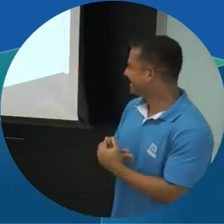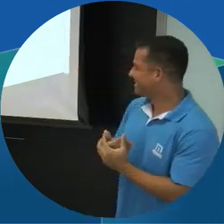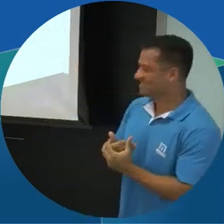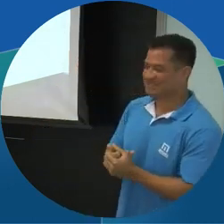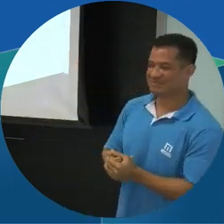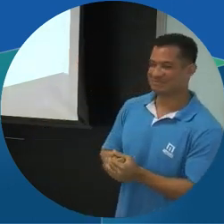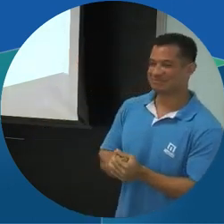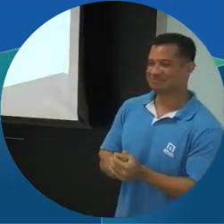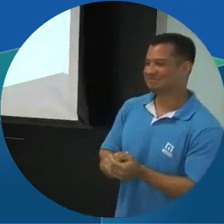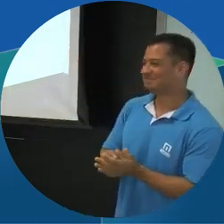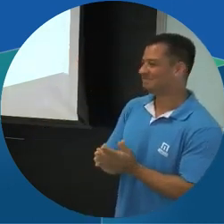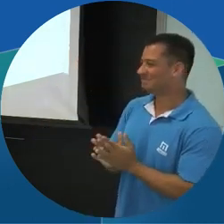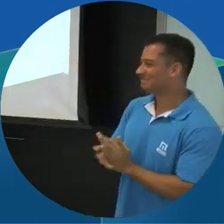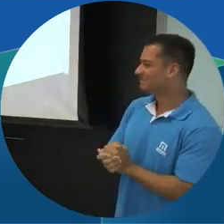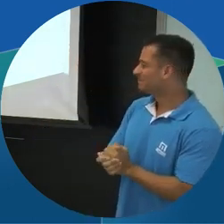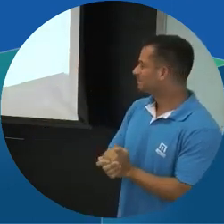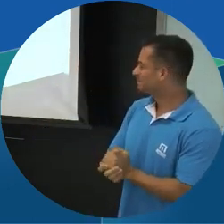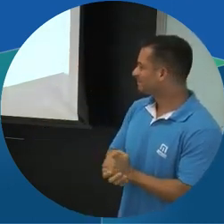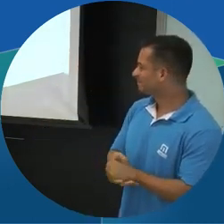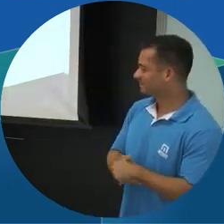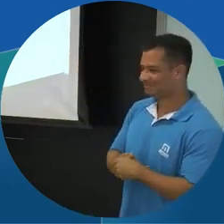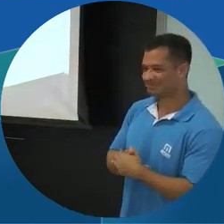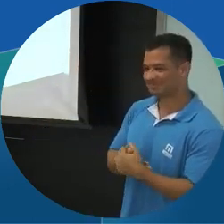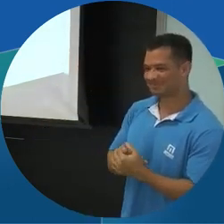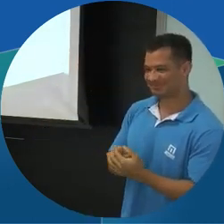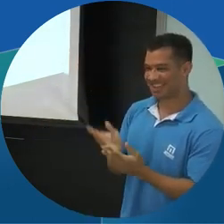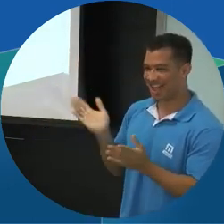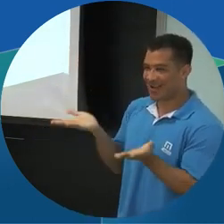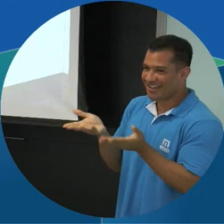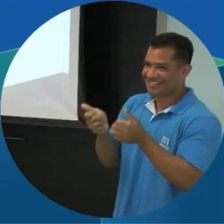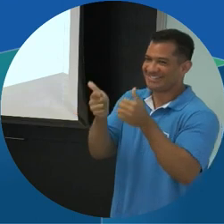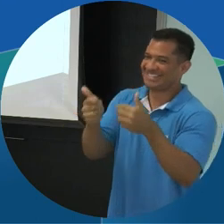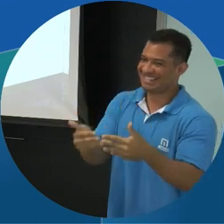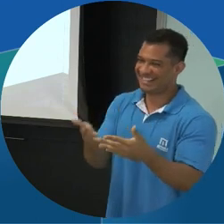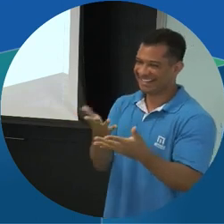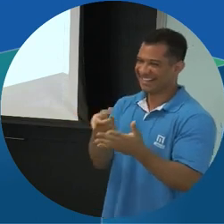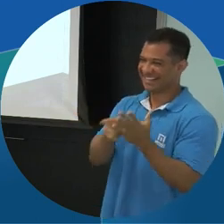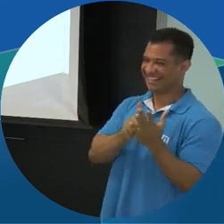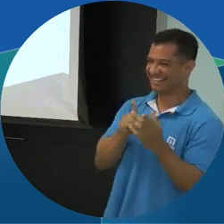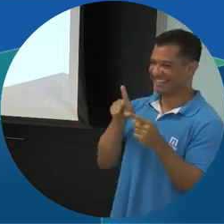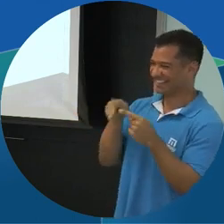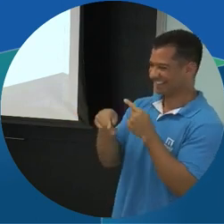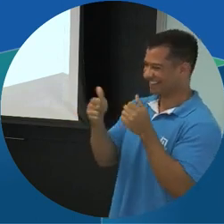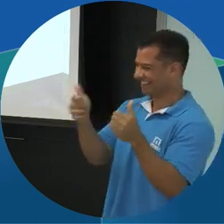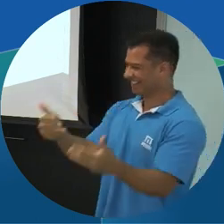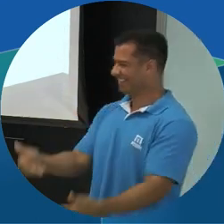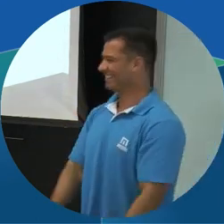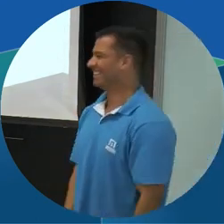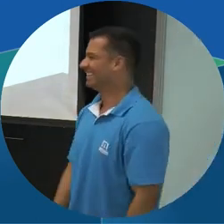Sim, sim. A gente vai explicar o processo agora, tá?